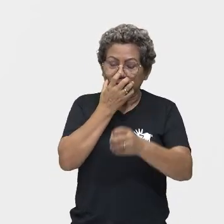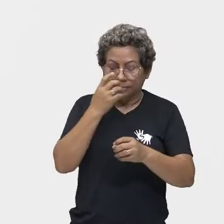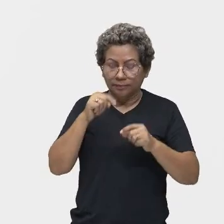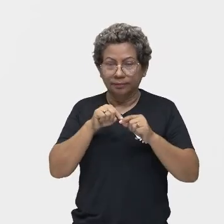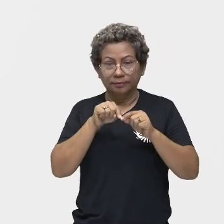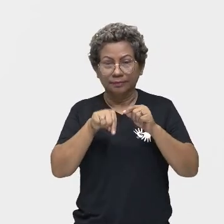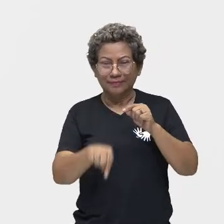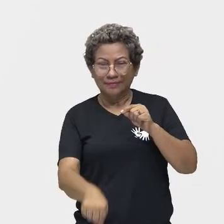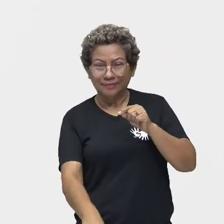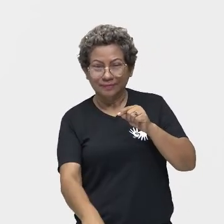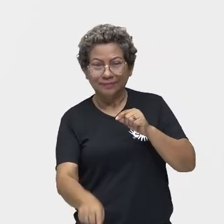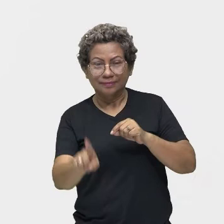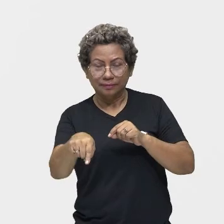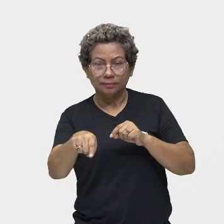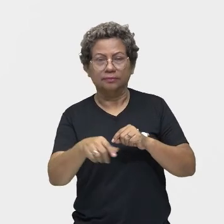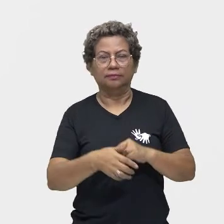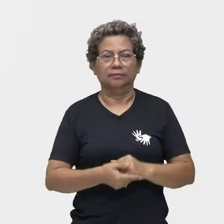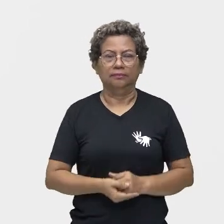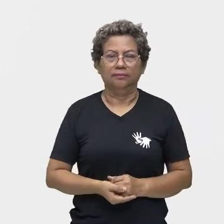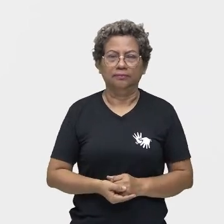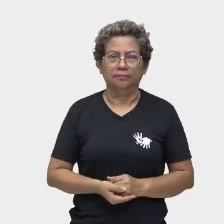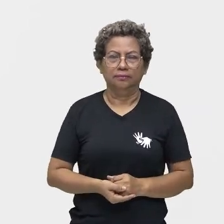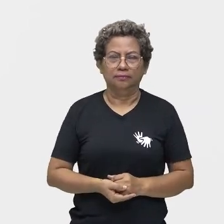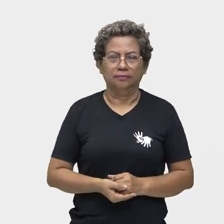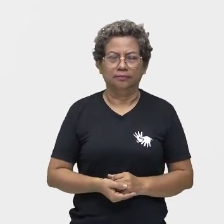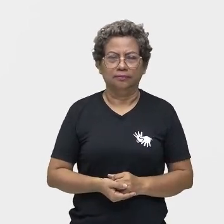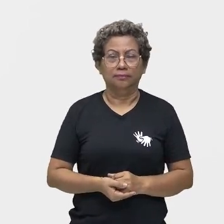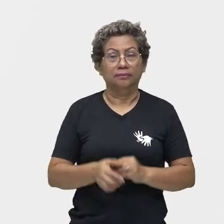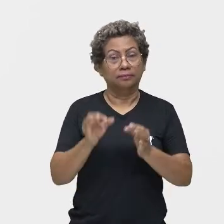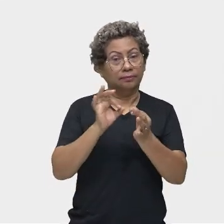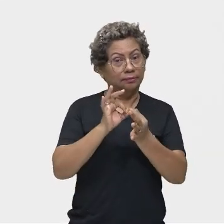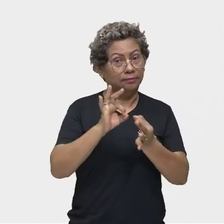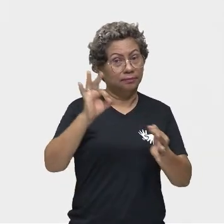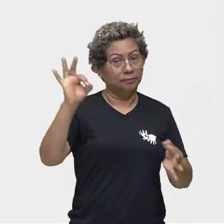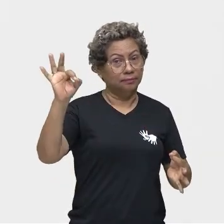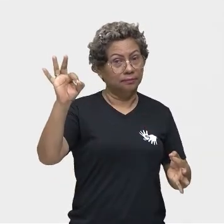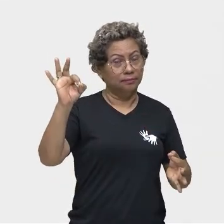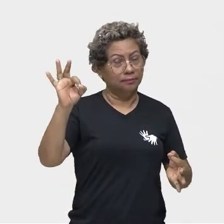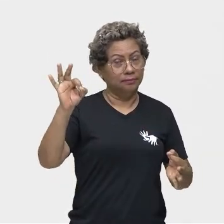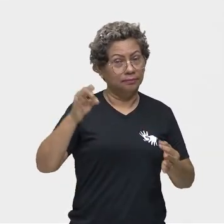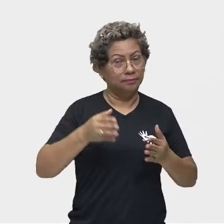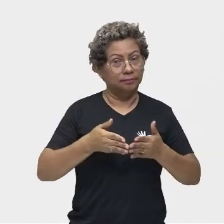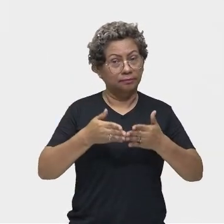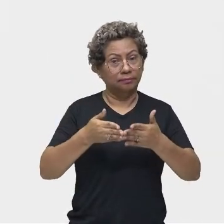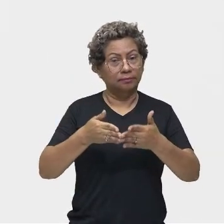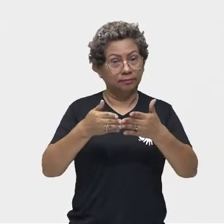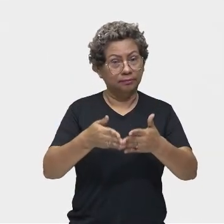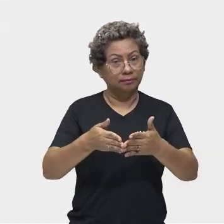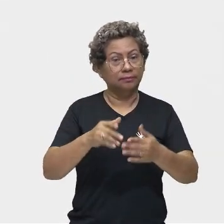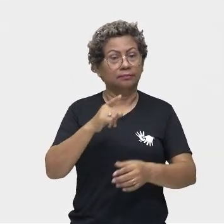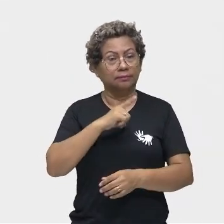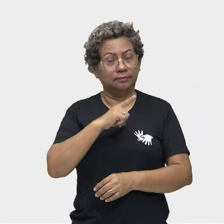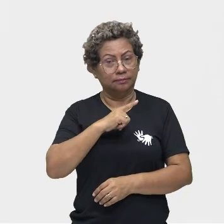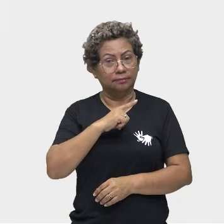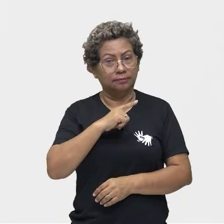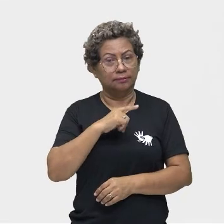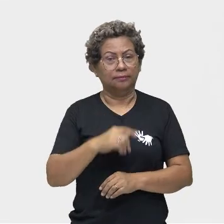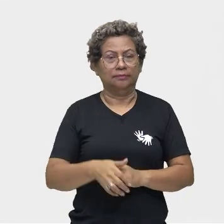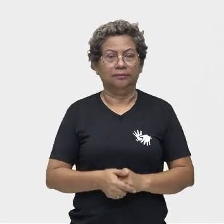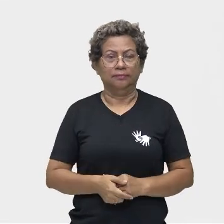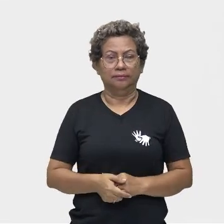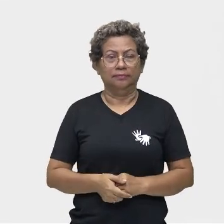Então, o que nós estamos tentando determinar aqui? É essa distância aqui, tá, pessoal? Daqui para